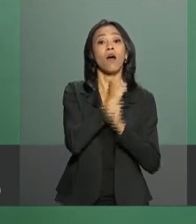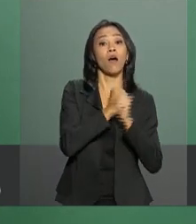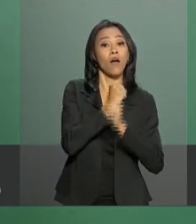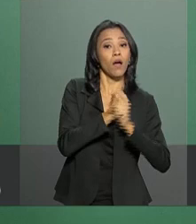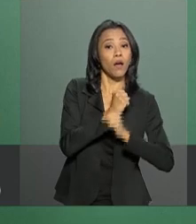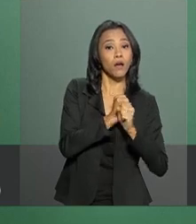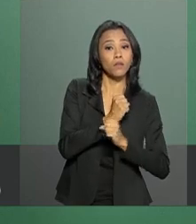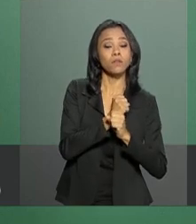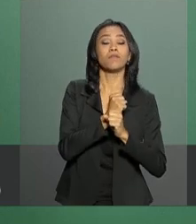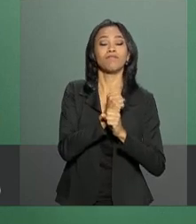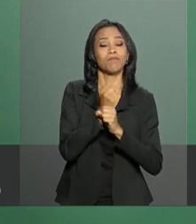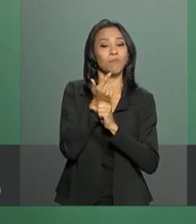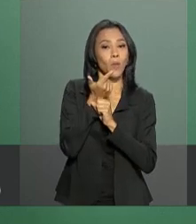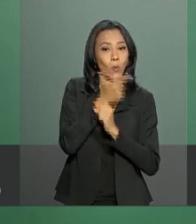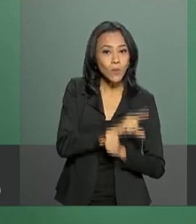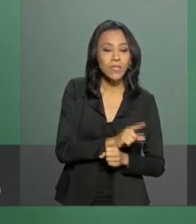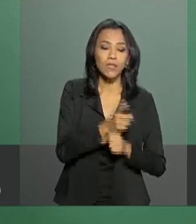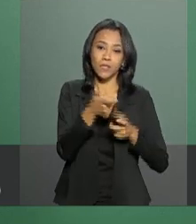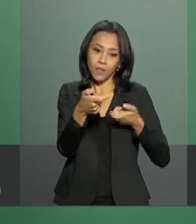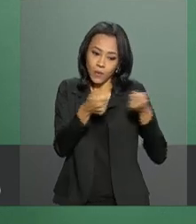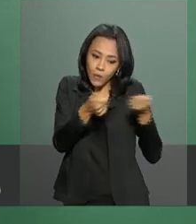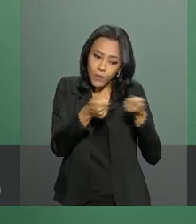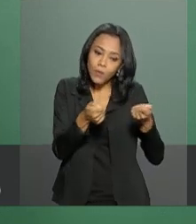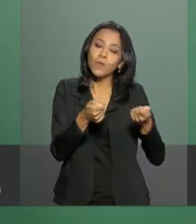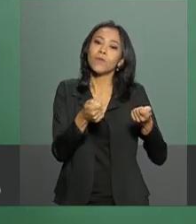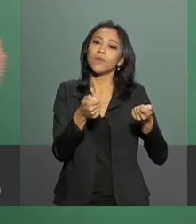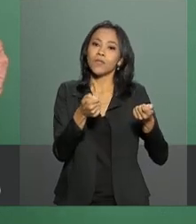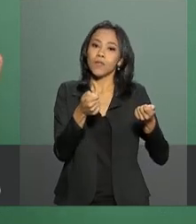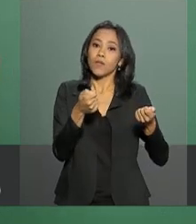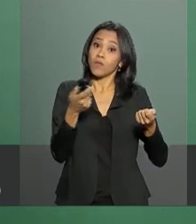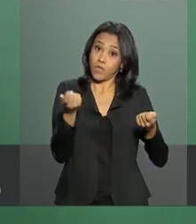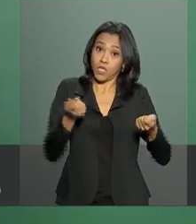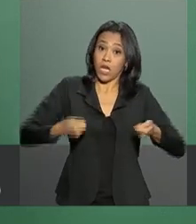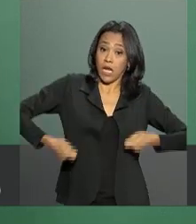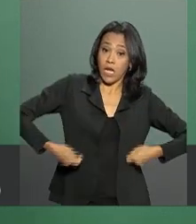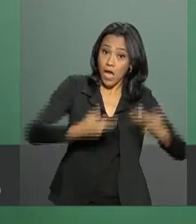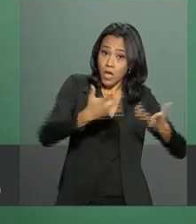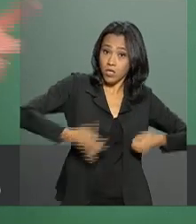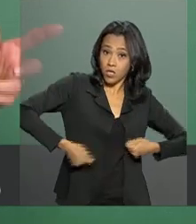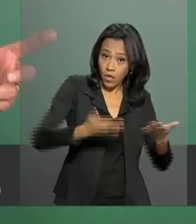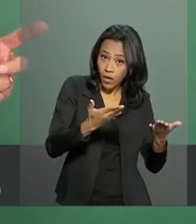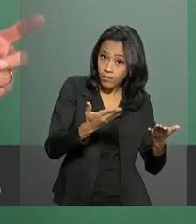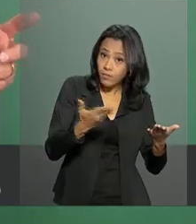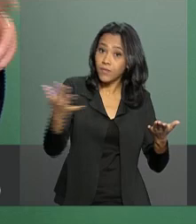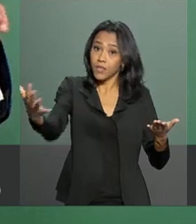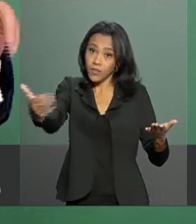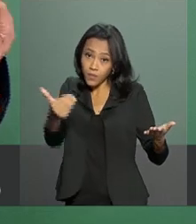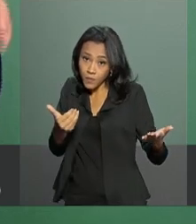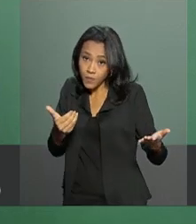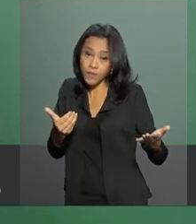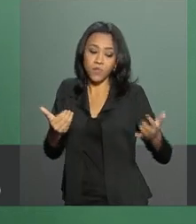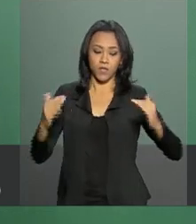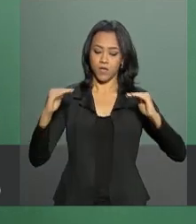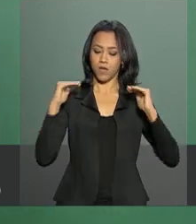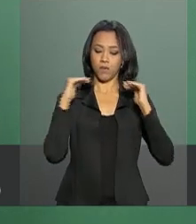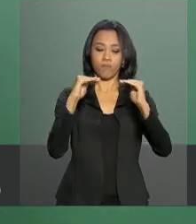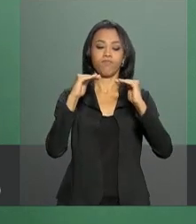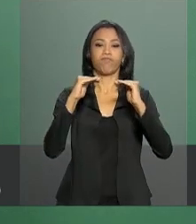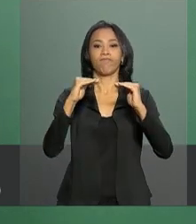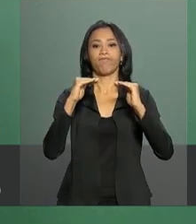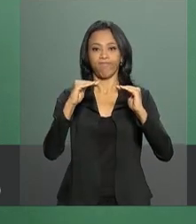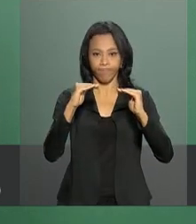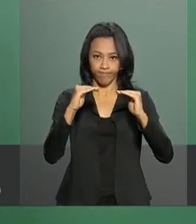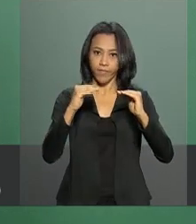equilibrar as contas públicas ou seja é gastar aquilo que se arrecada empatar por